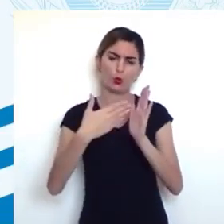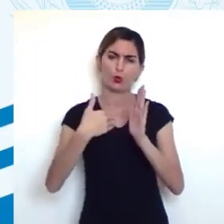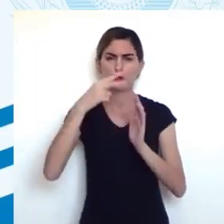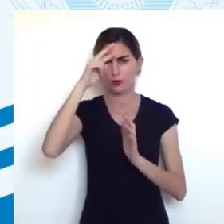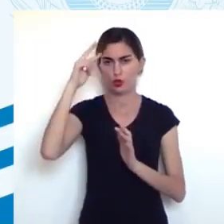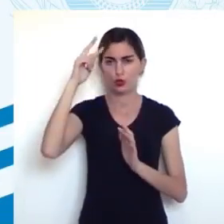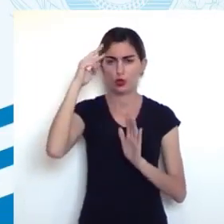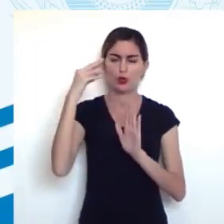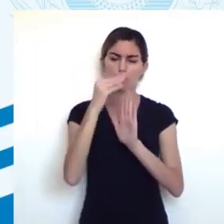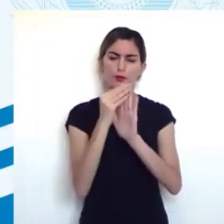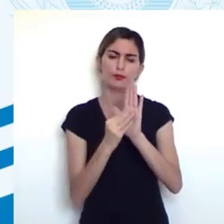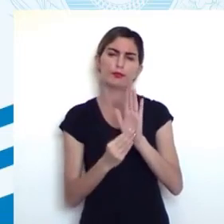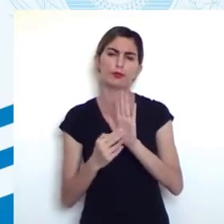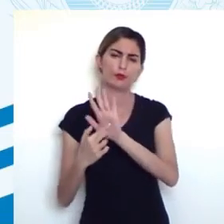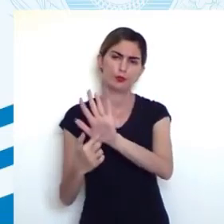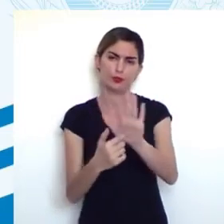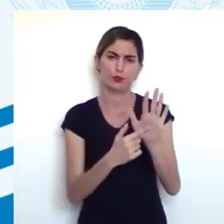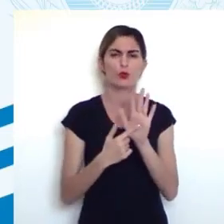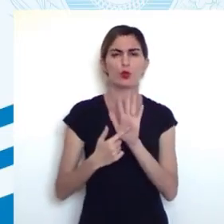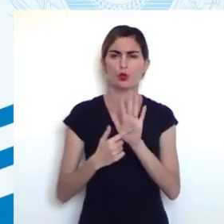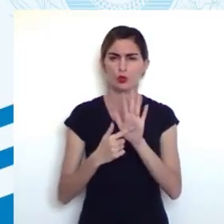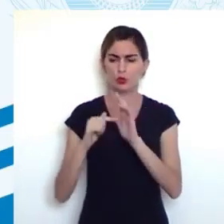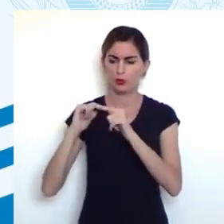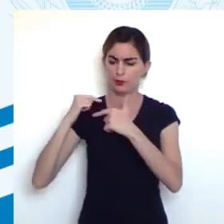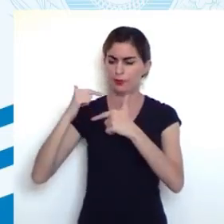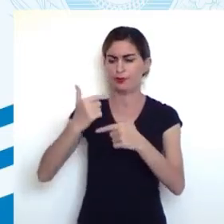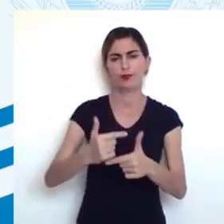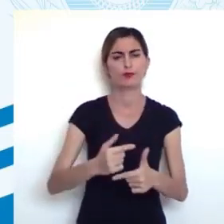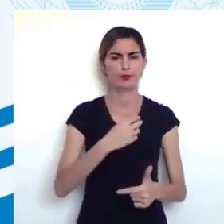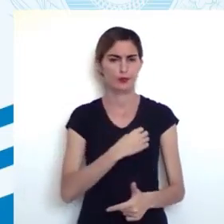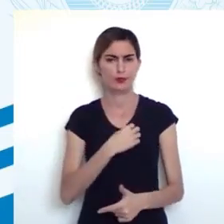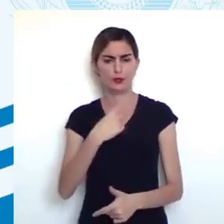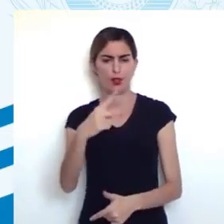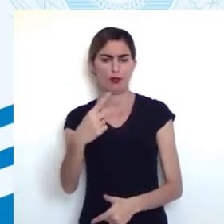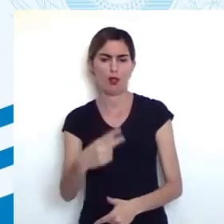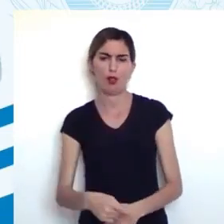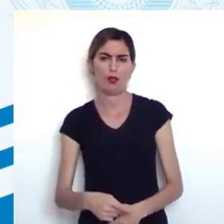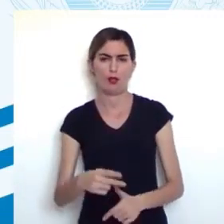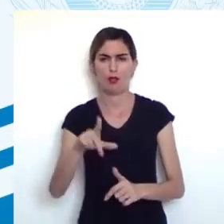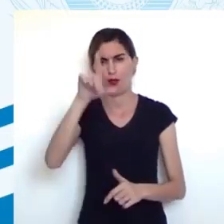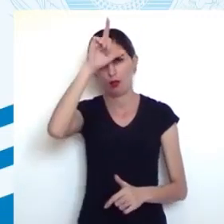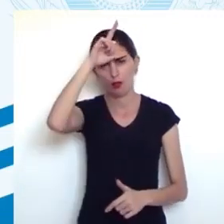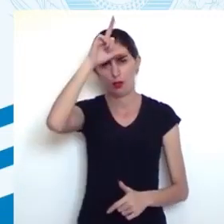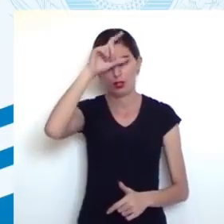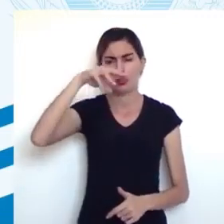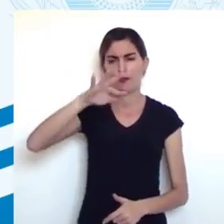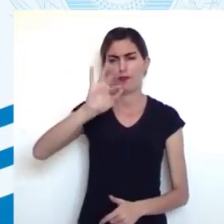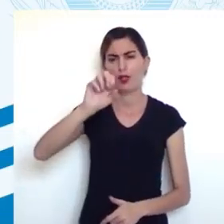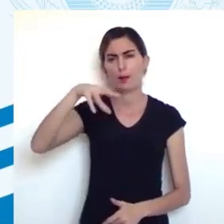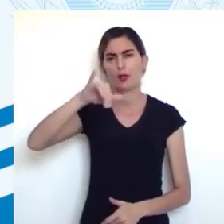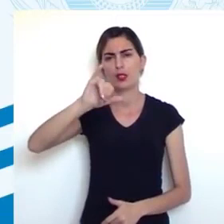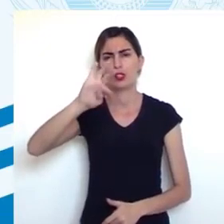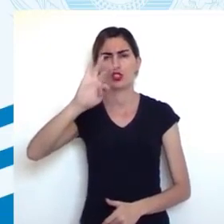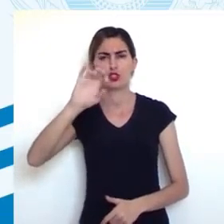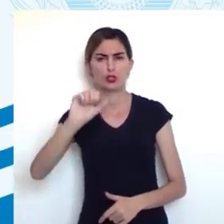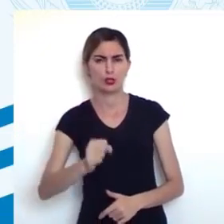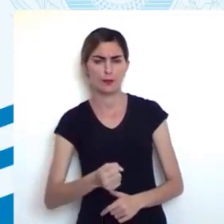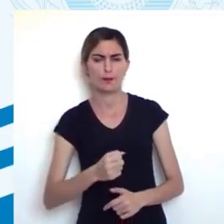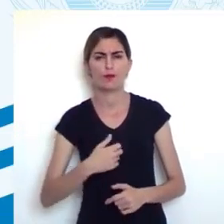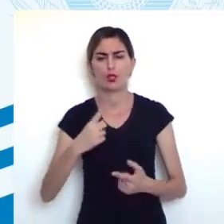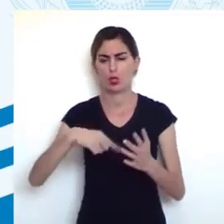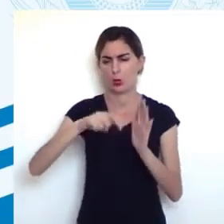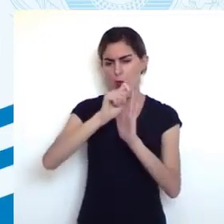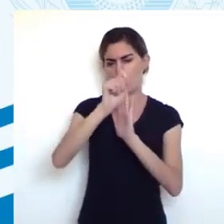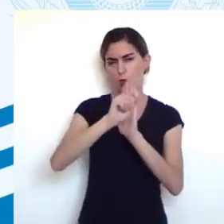história abordam a trajetória desta grande líder feminista. Então,